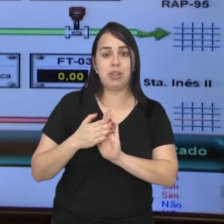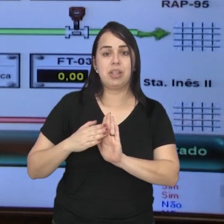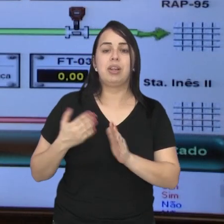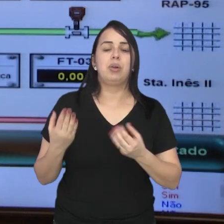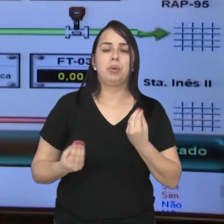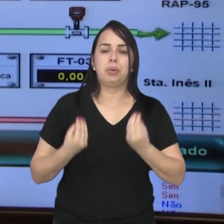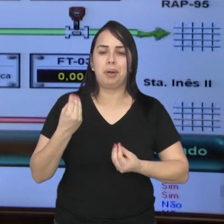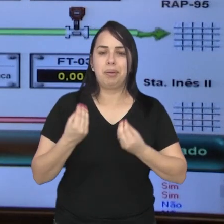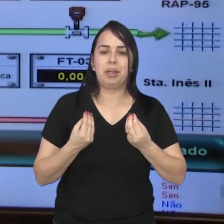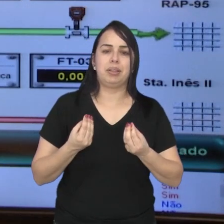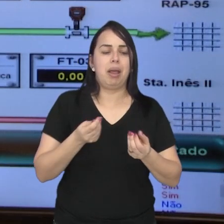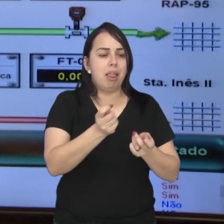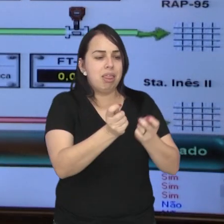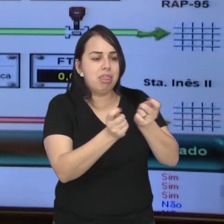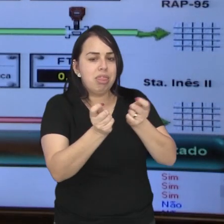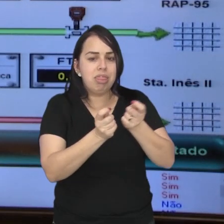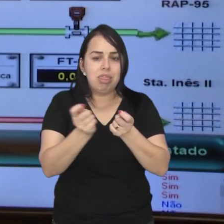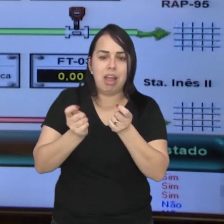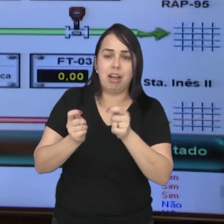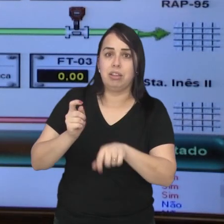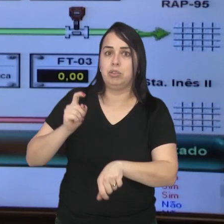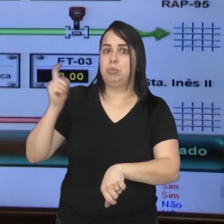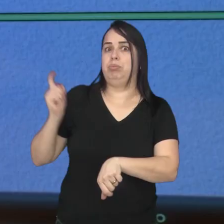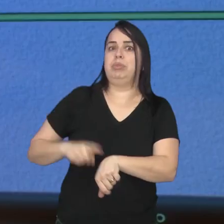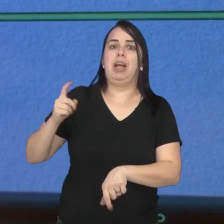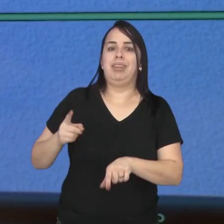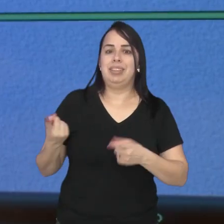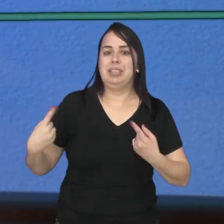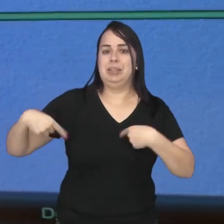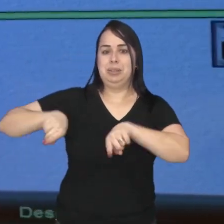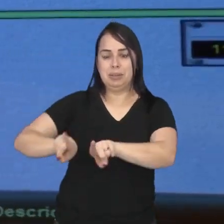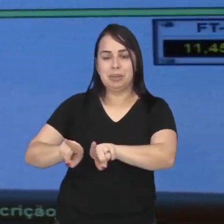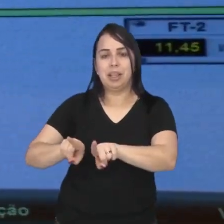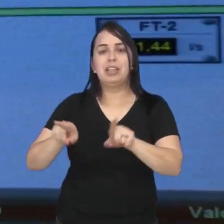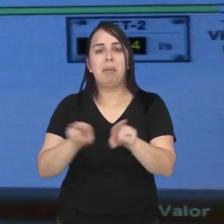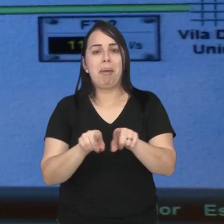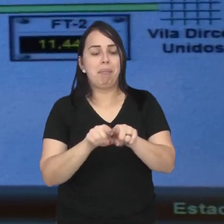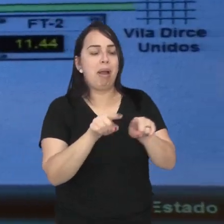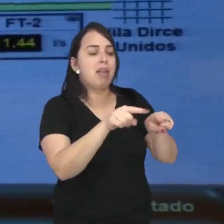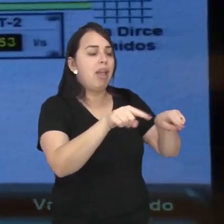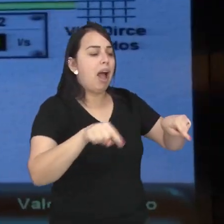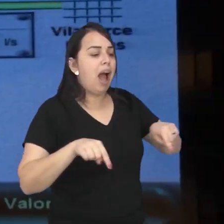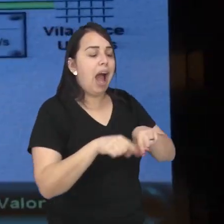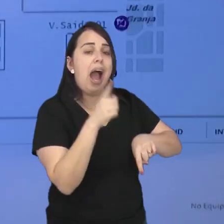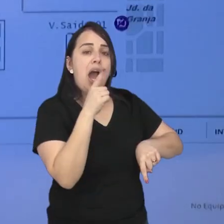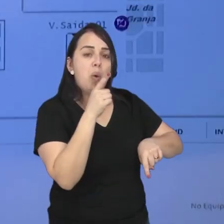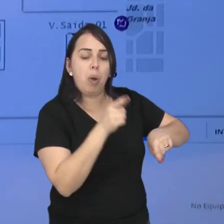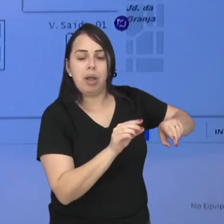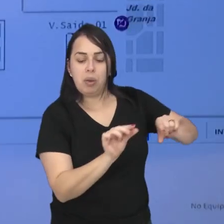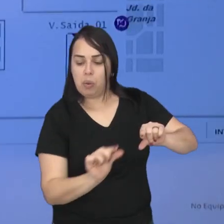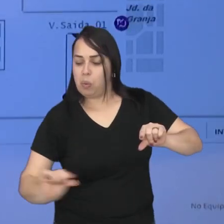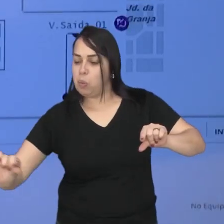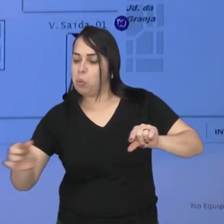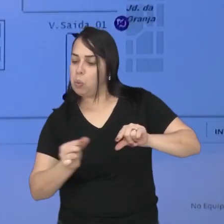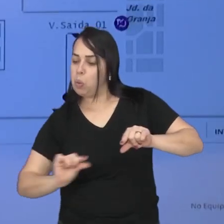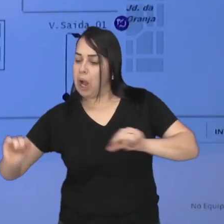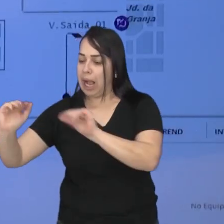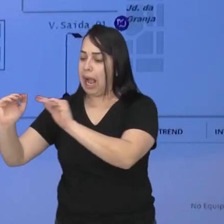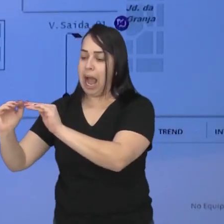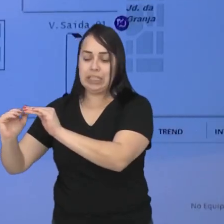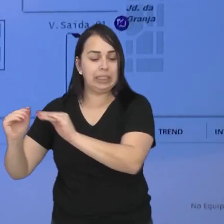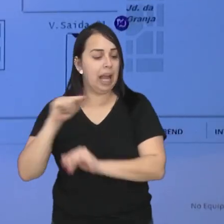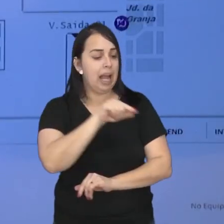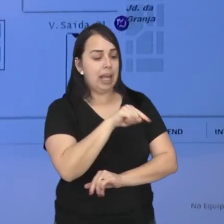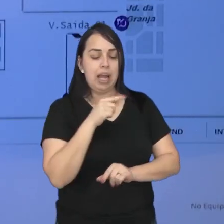funcionar a partir do monitoramento em tempo real do sistema de abastecimento de água. A ideia é mapear